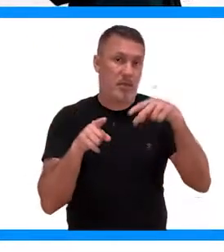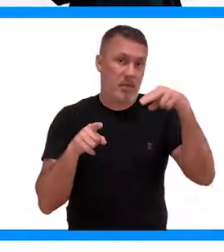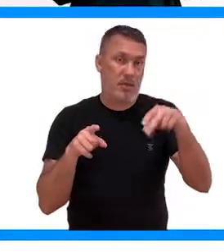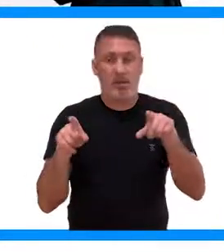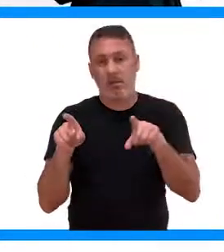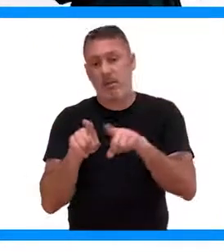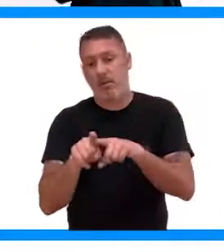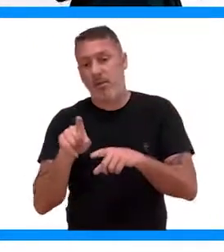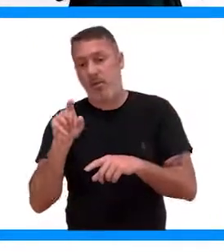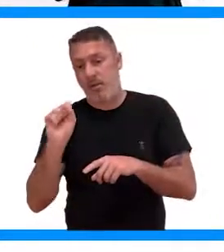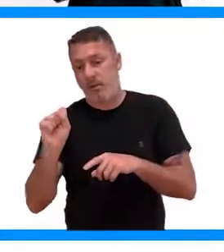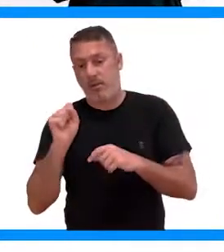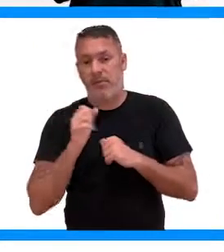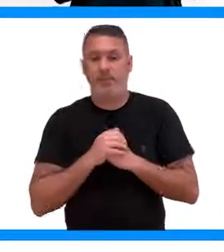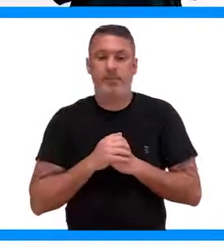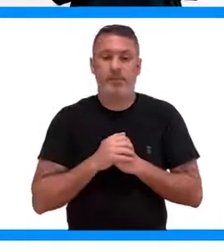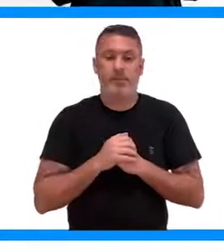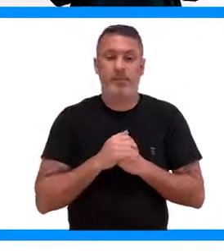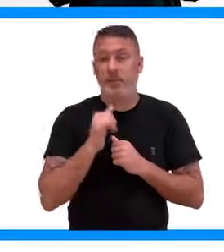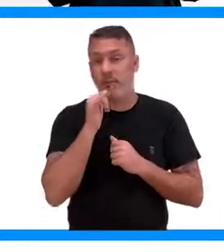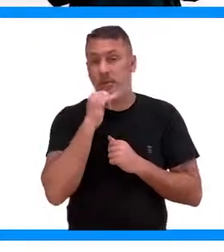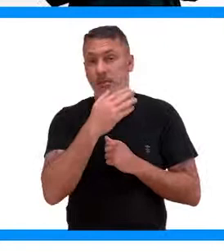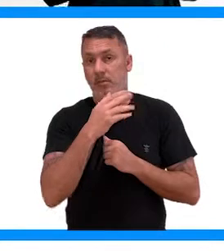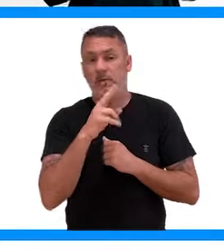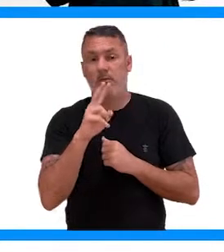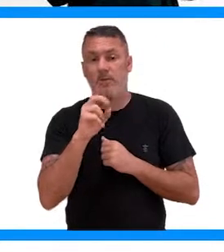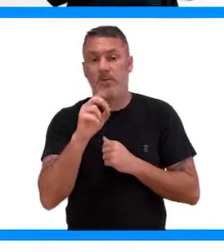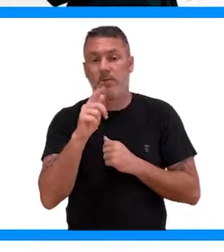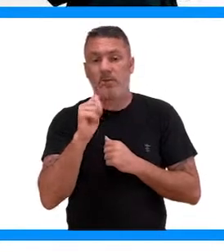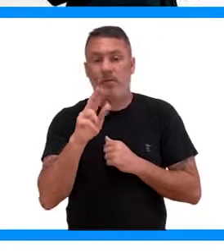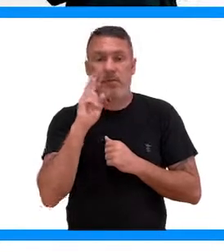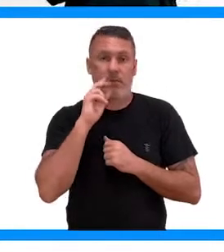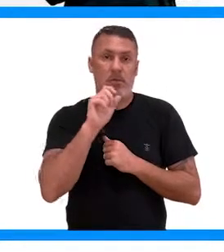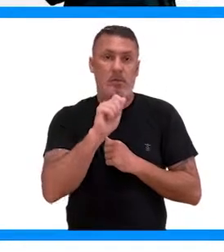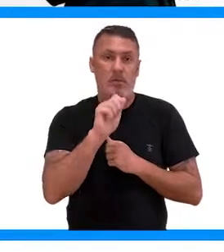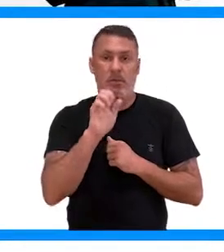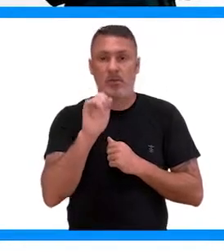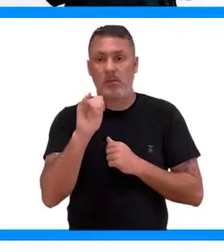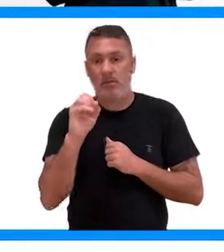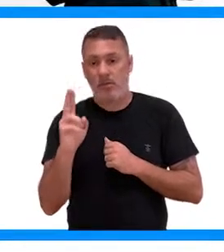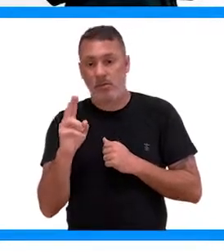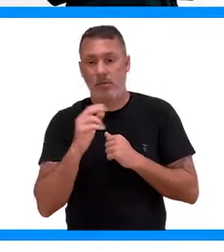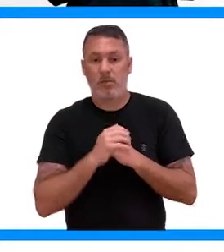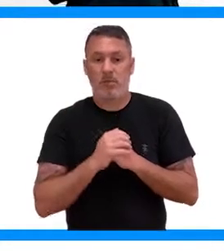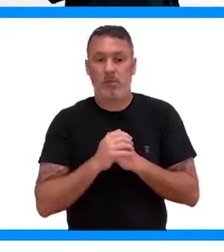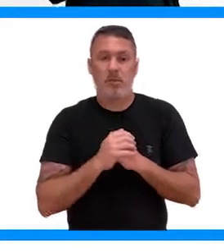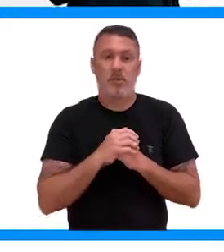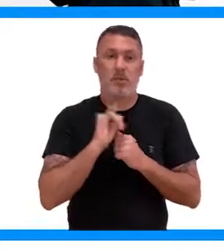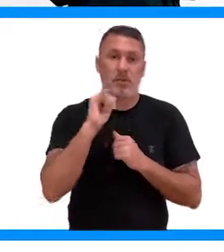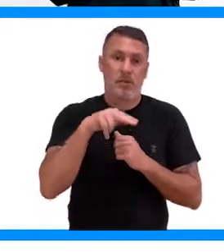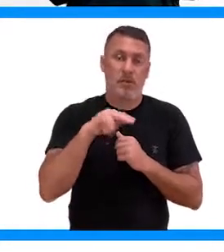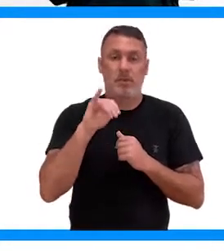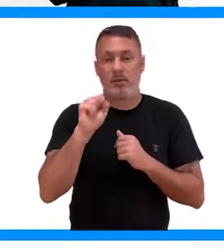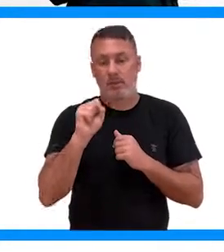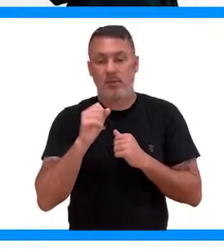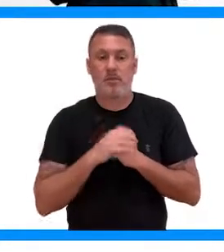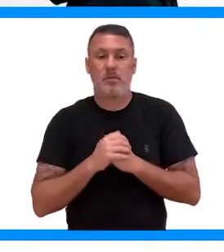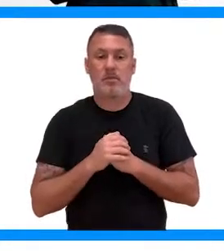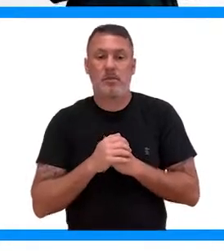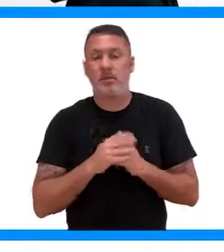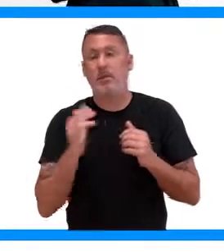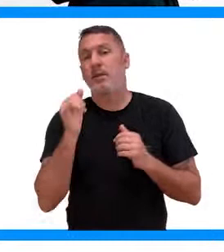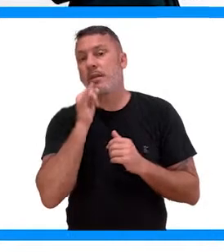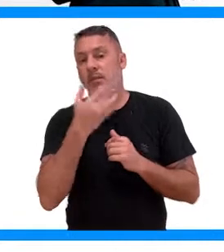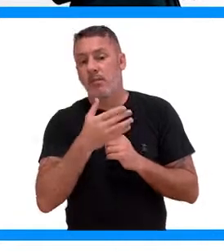no N e no S. Vamos acentuar, então, quando termina em vogal, A, E, I, O, U, e N e S.